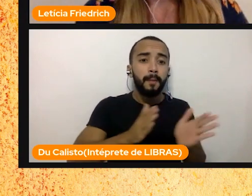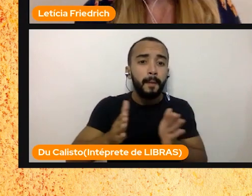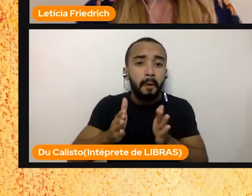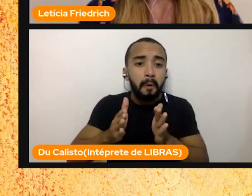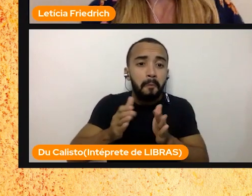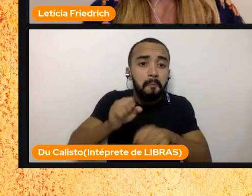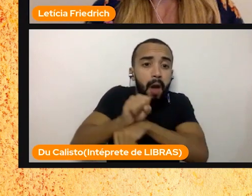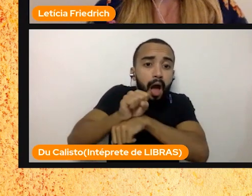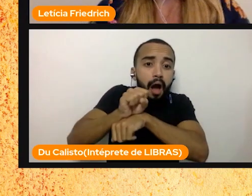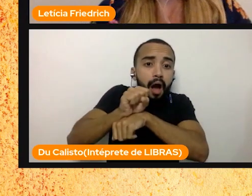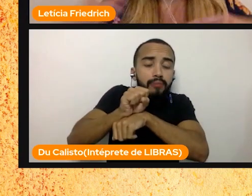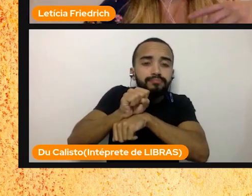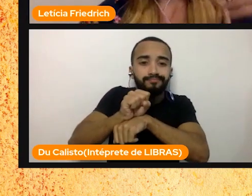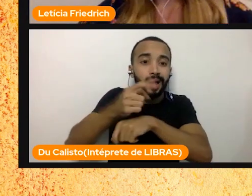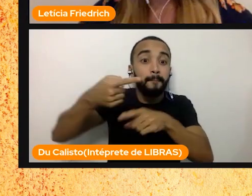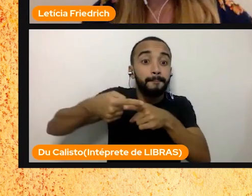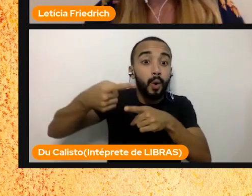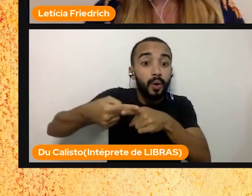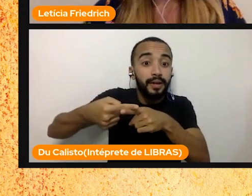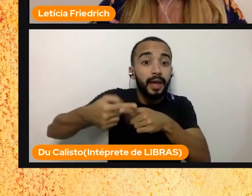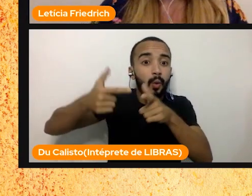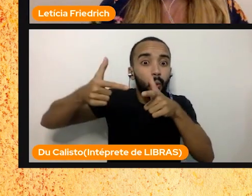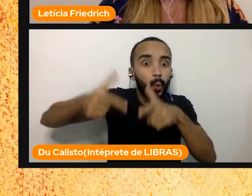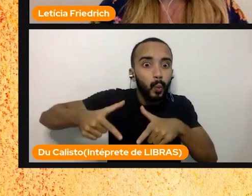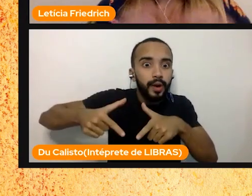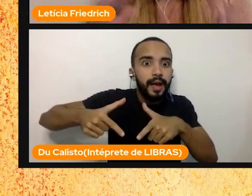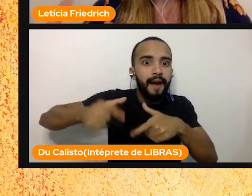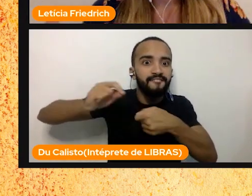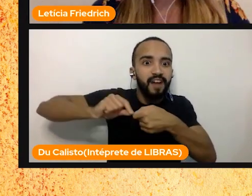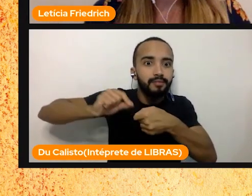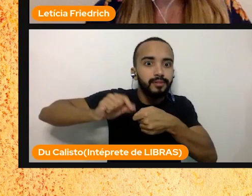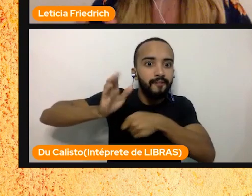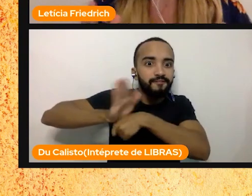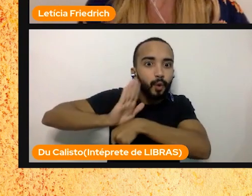fechado, né? E algumas etapas agora também